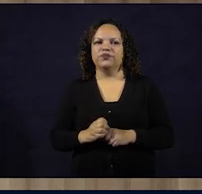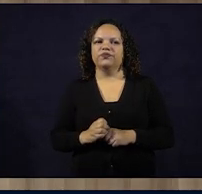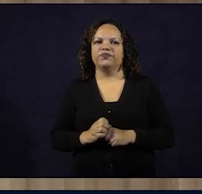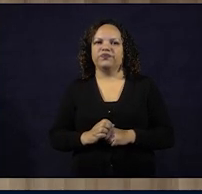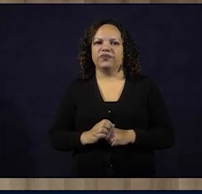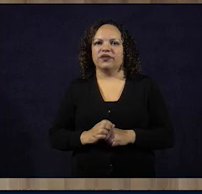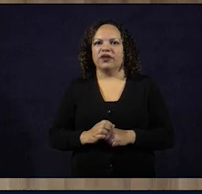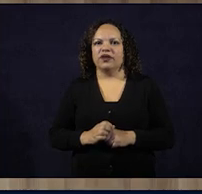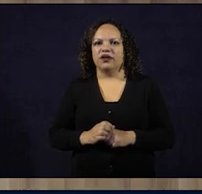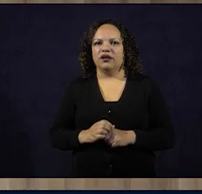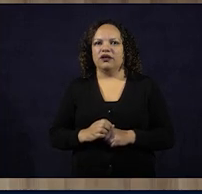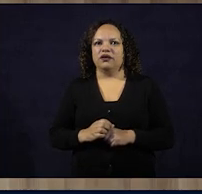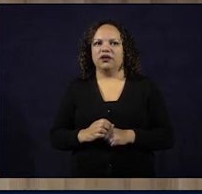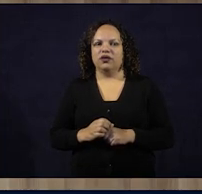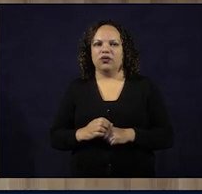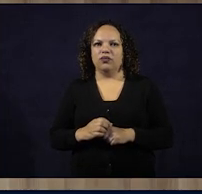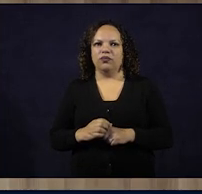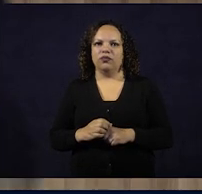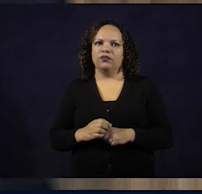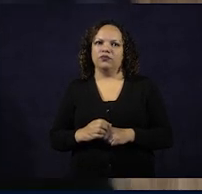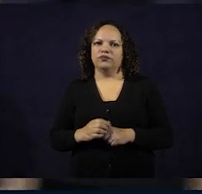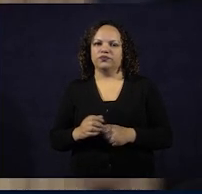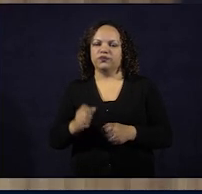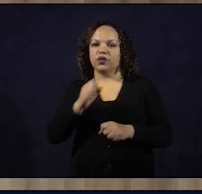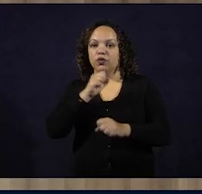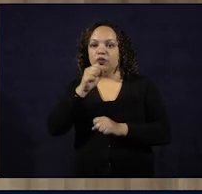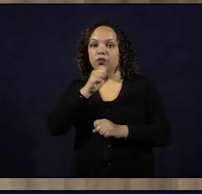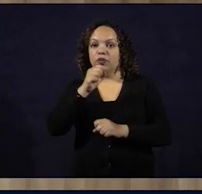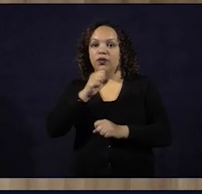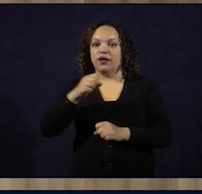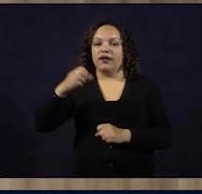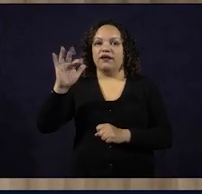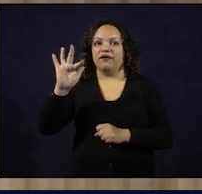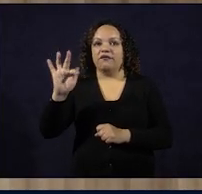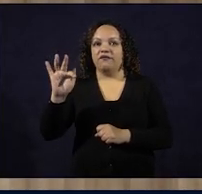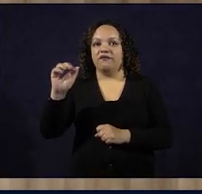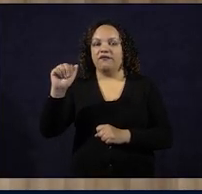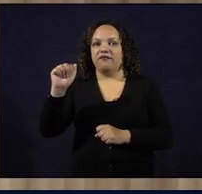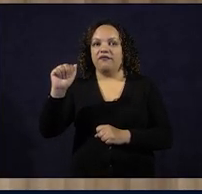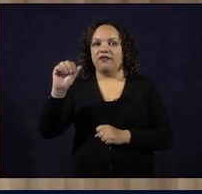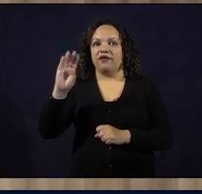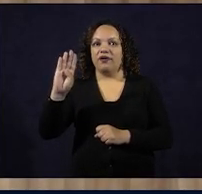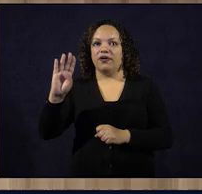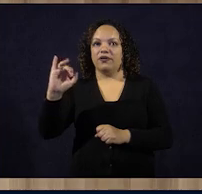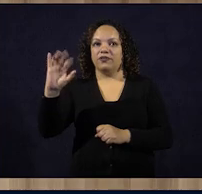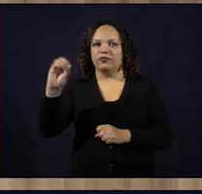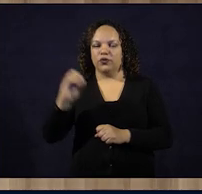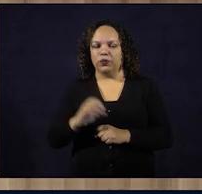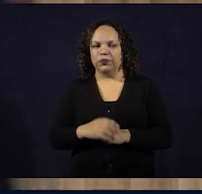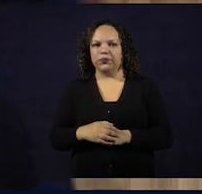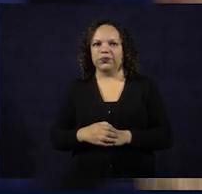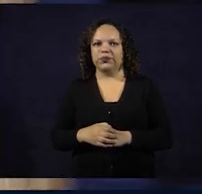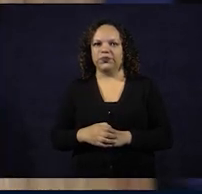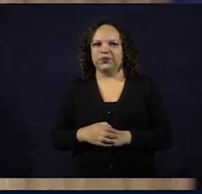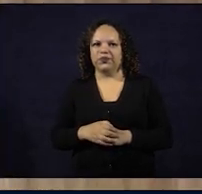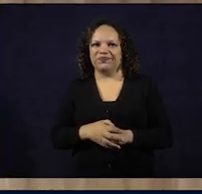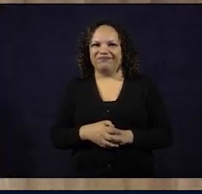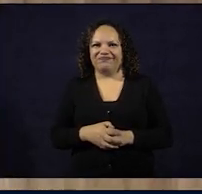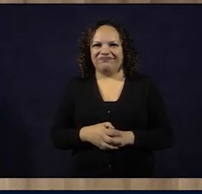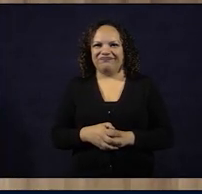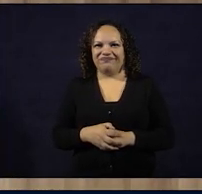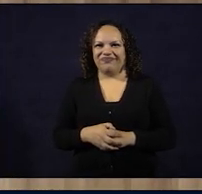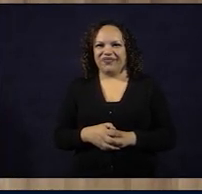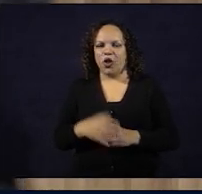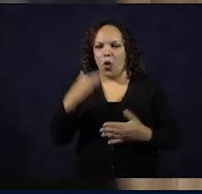e como moderador Fábio Nazário sócio do BTG pactual e Red Mercado de Capitais de renda variável